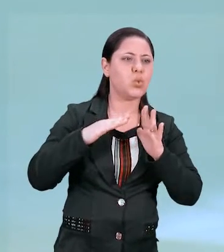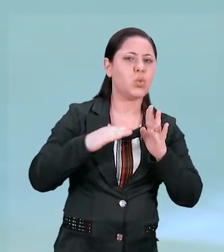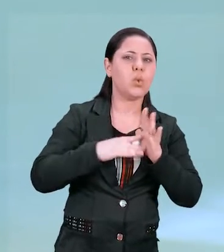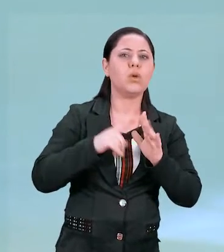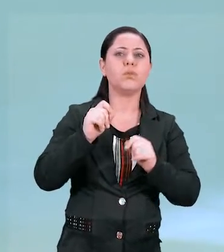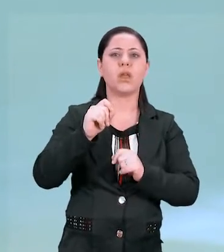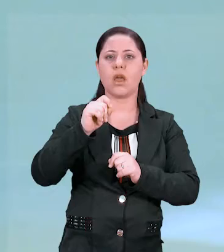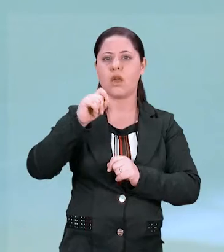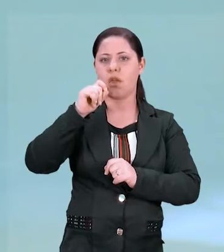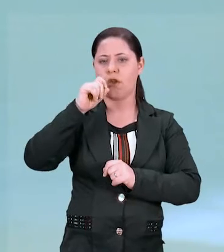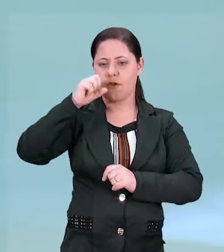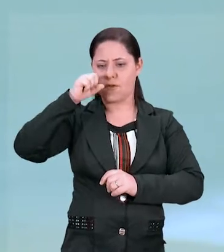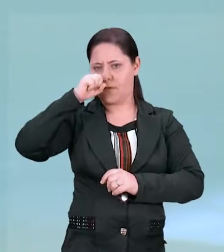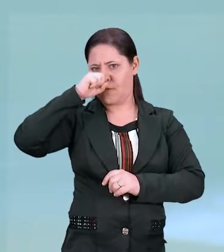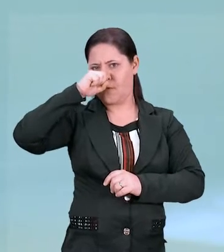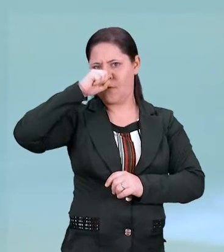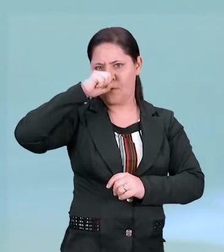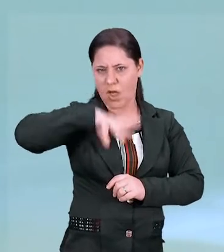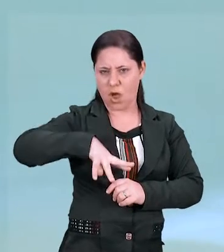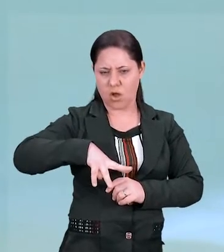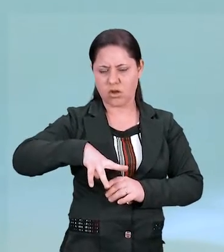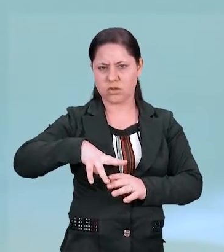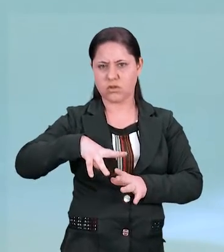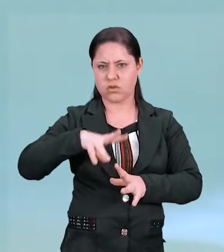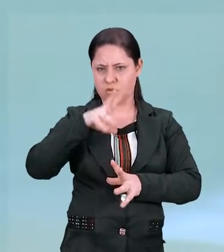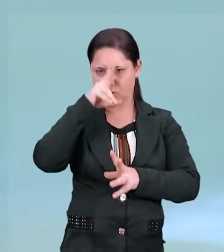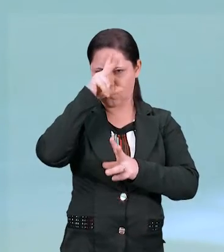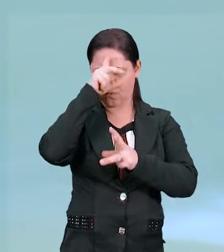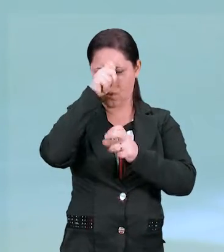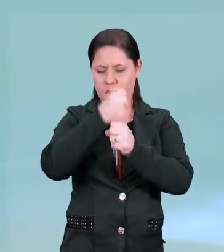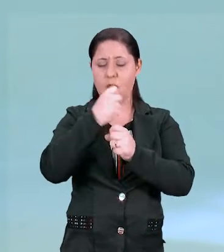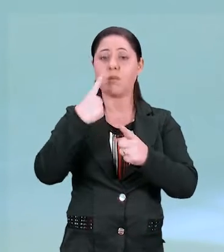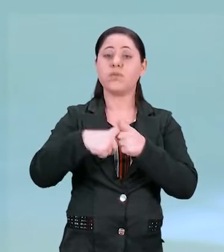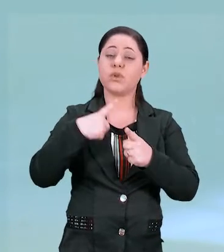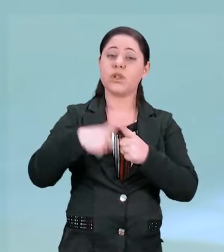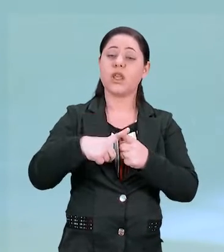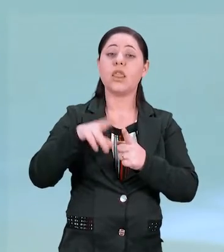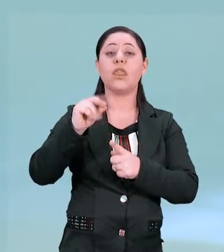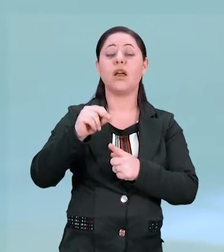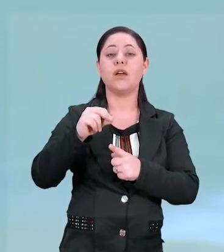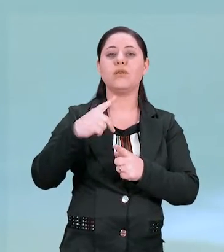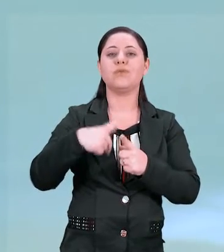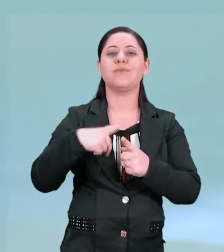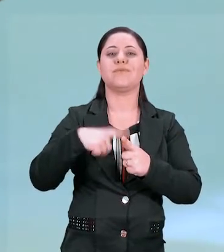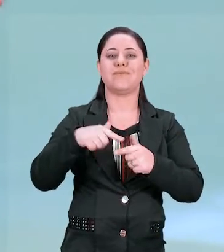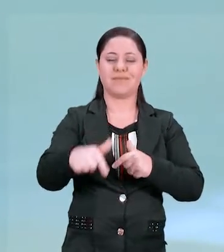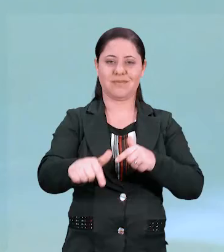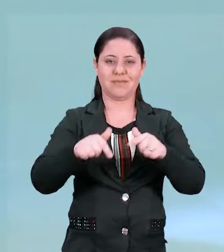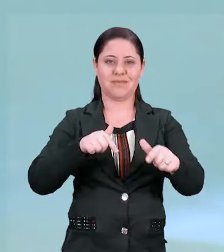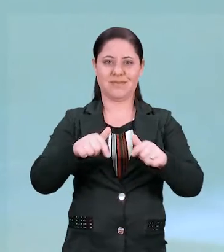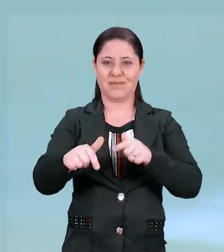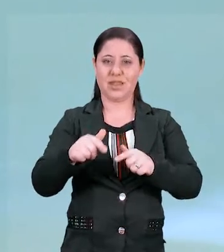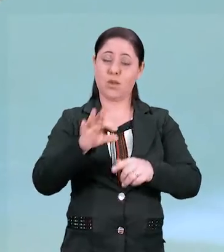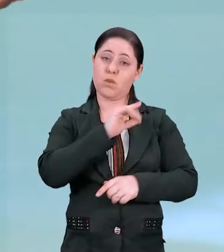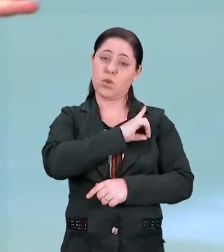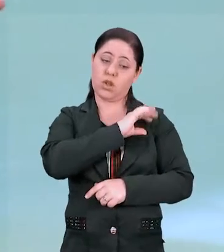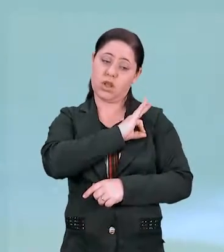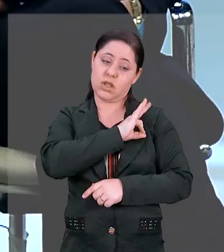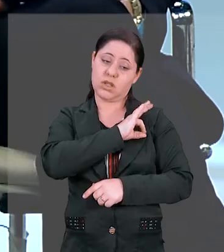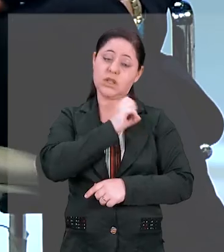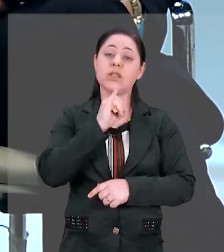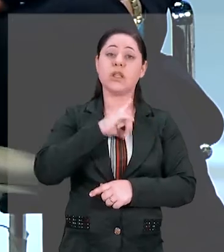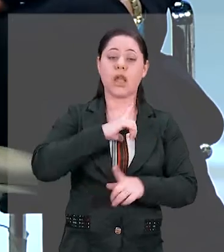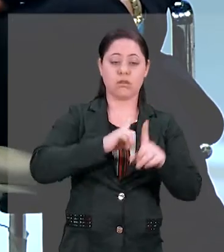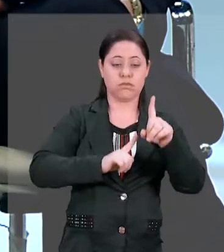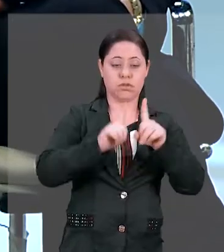extremamente violento, e nós não somos, exatamente pelos trabalhos da nossa polícia. Se nós temos uma polícia que tem índices de